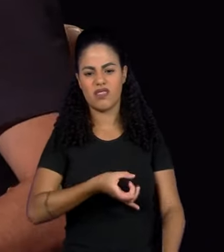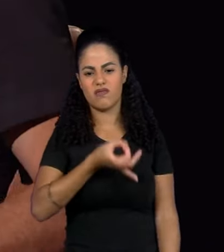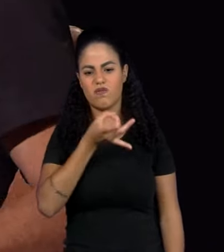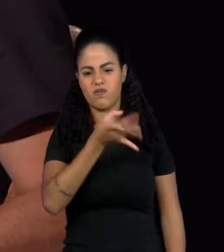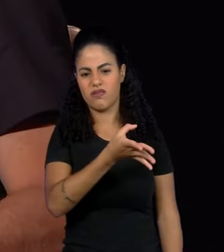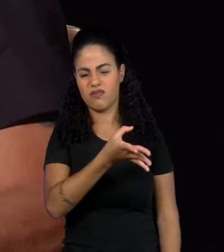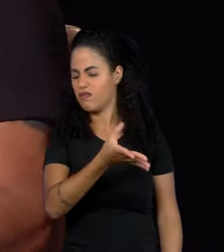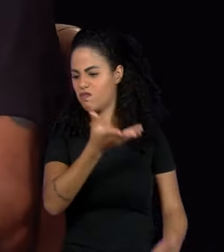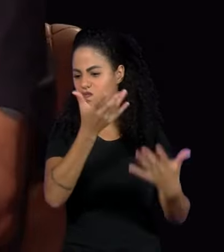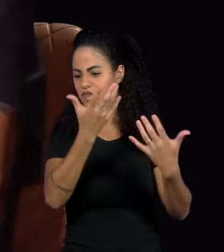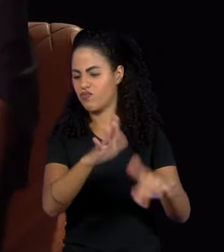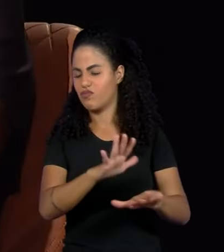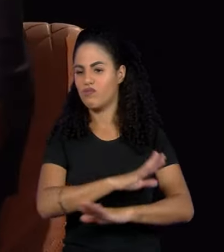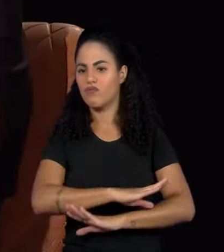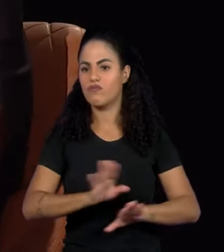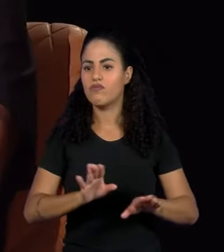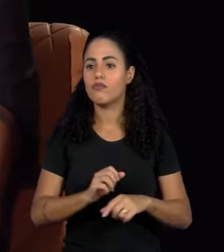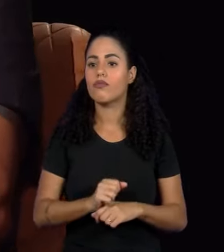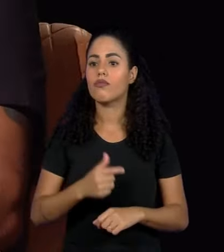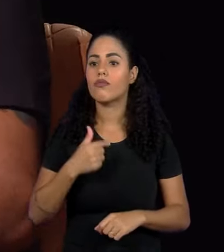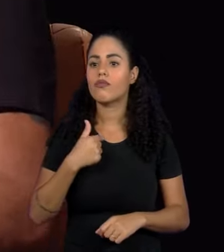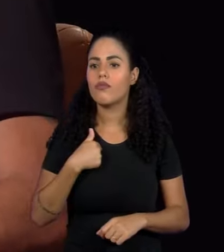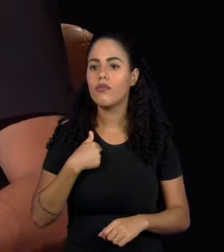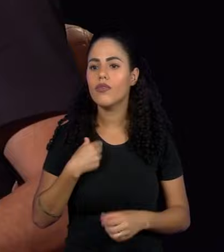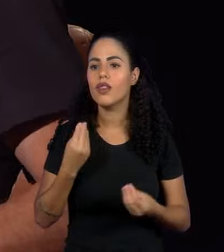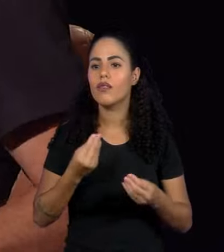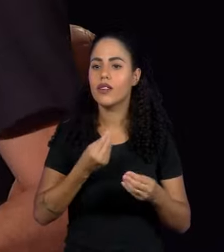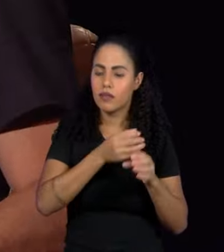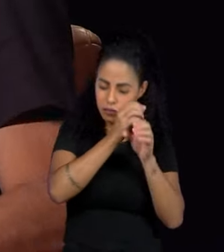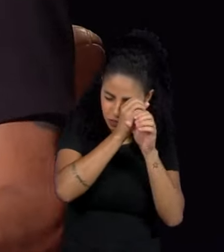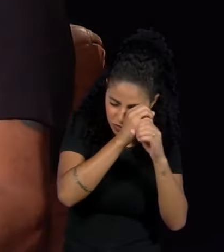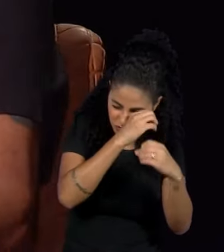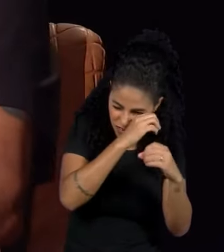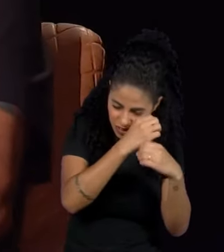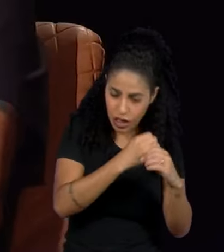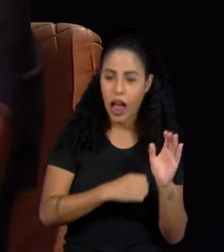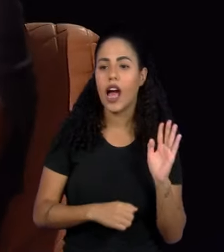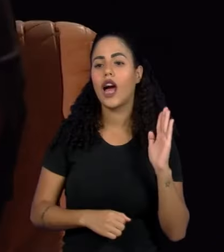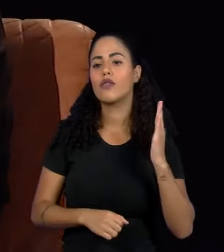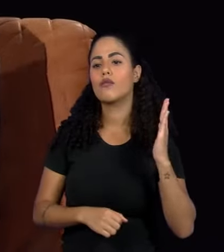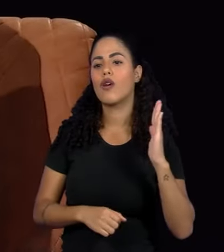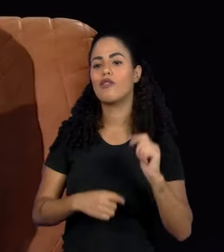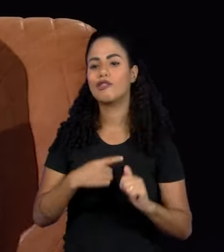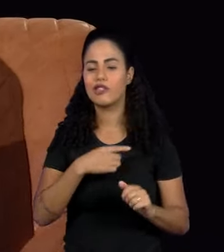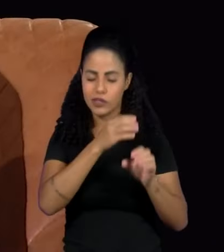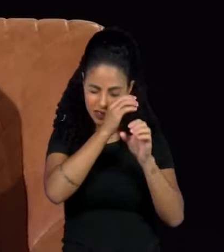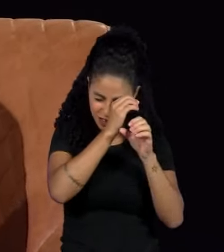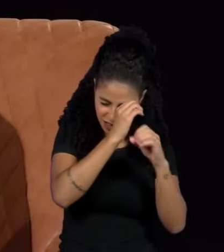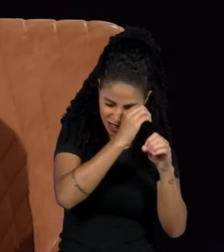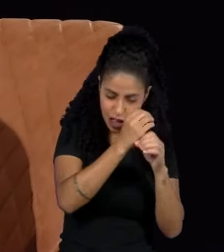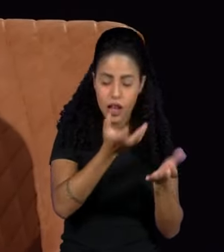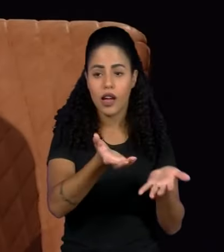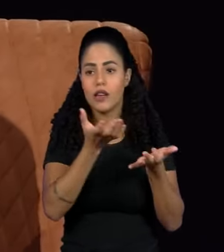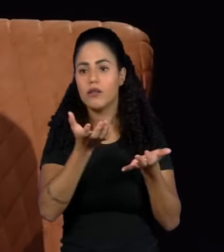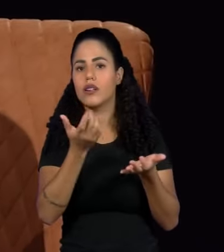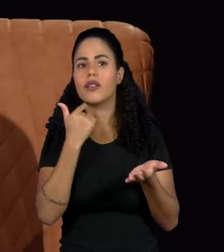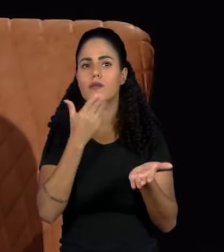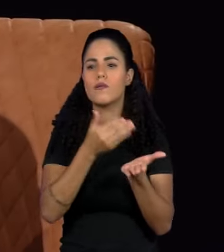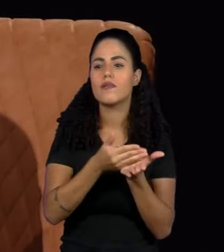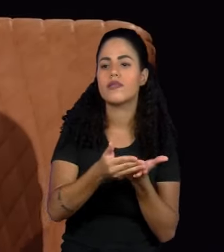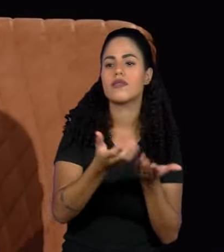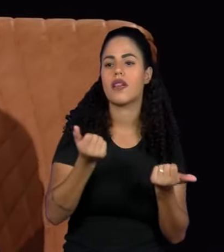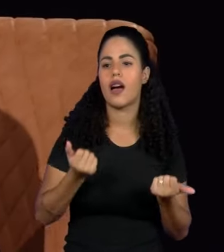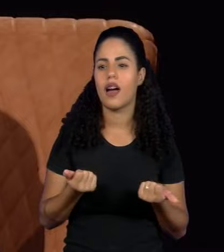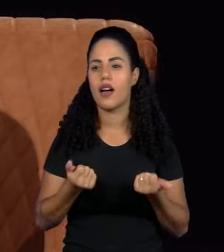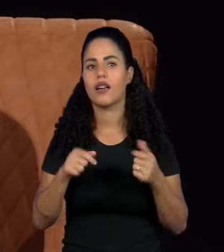que eu prestei foi até na área meio das ciências biológicas. Eu queria fazer oceanografia no começo, quando era